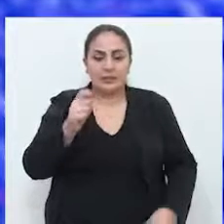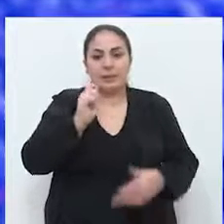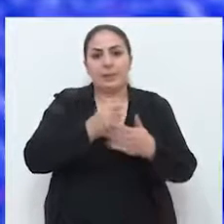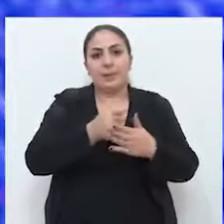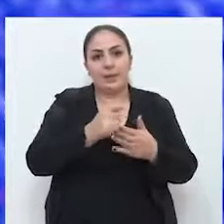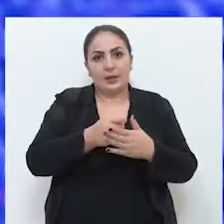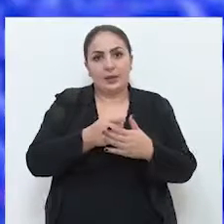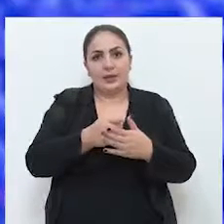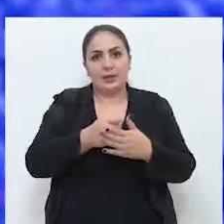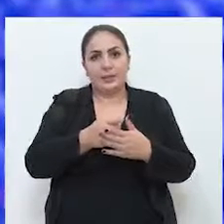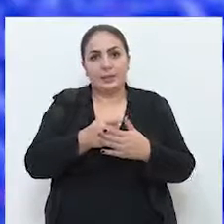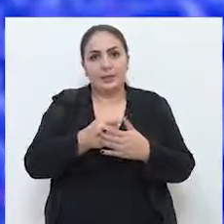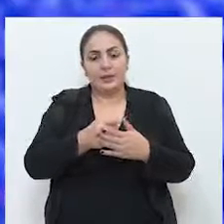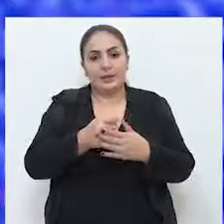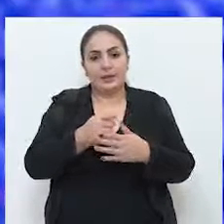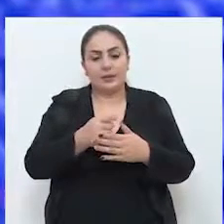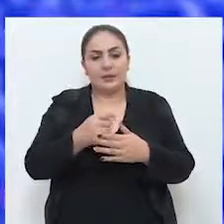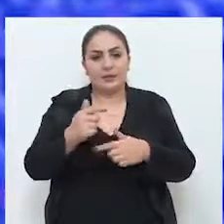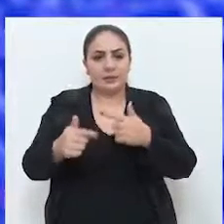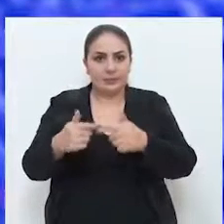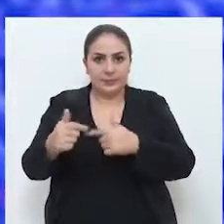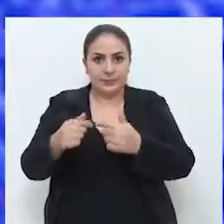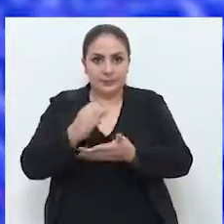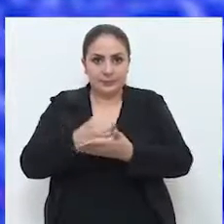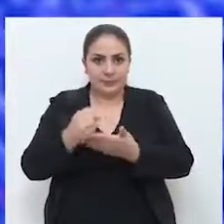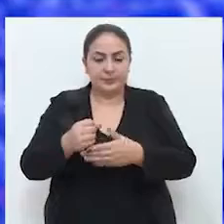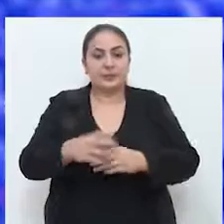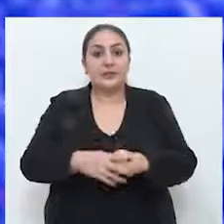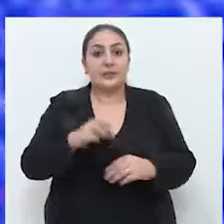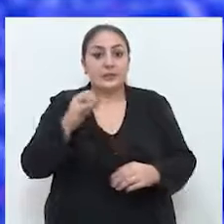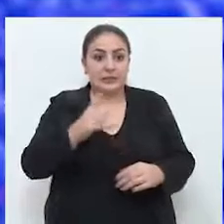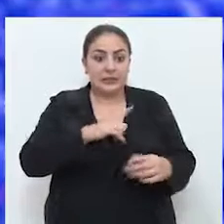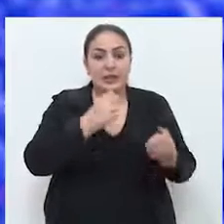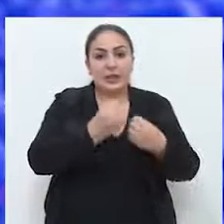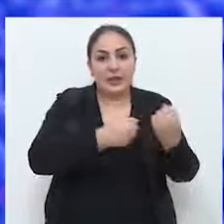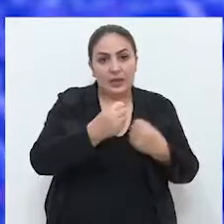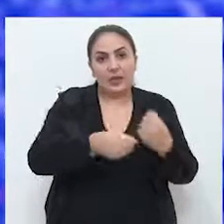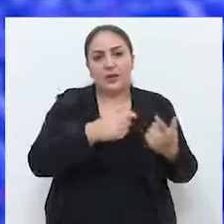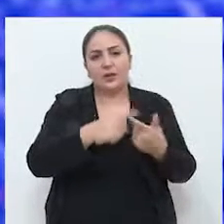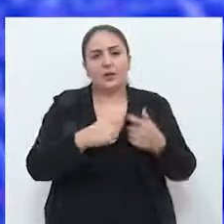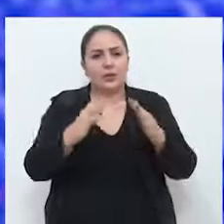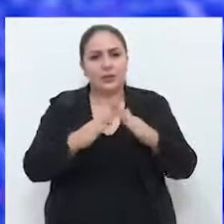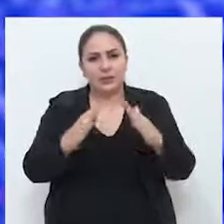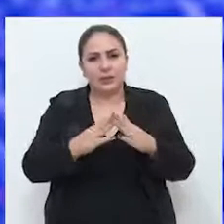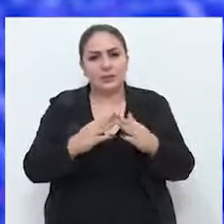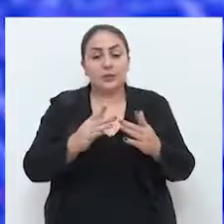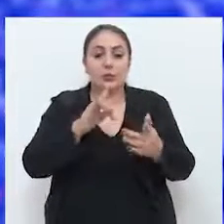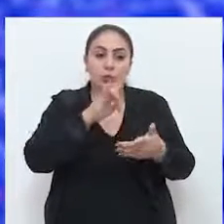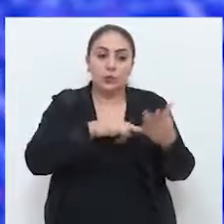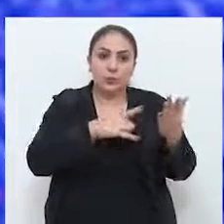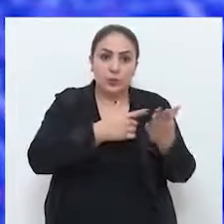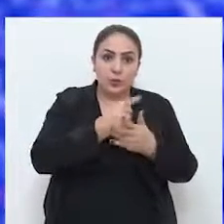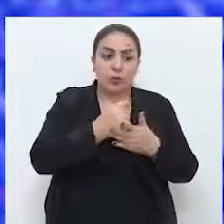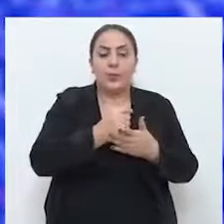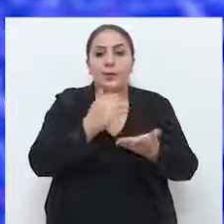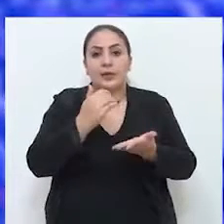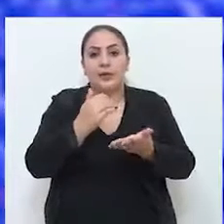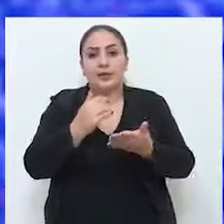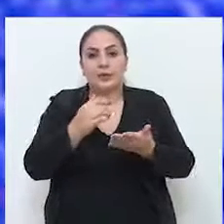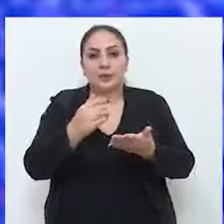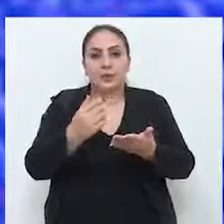INSS pagos à empregada doméstica. Se possui imóvel, veículos, entre outros bens, documento de